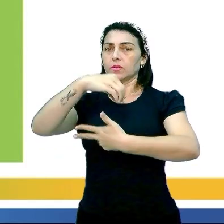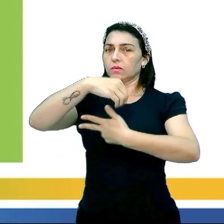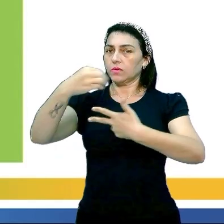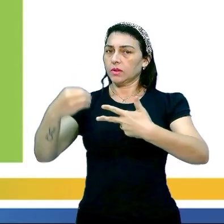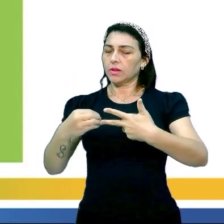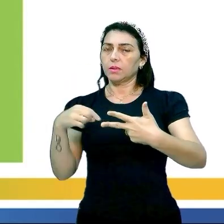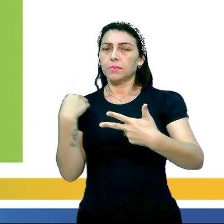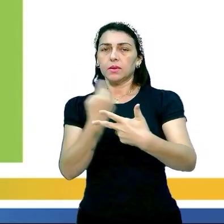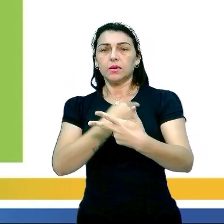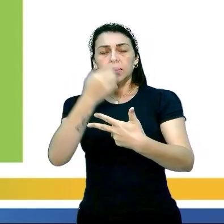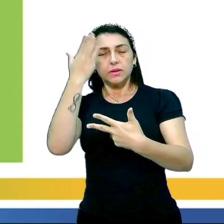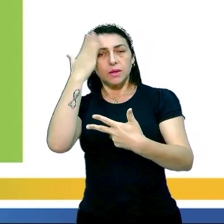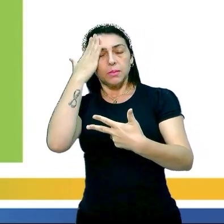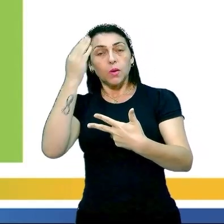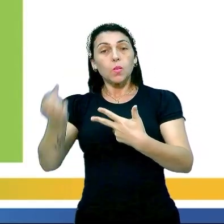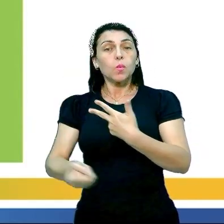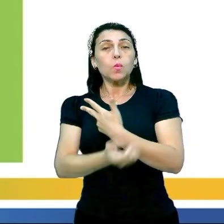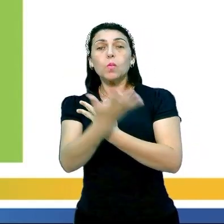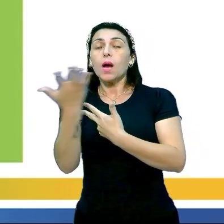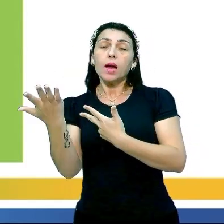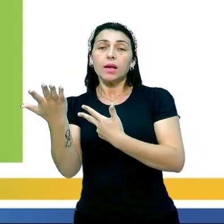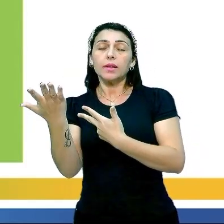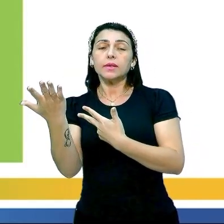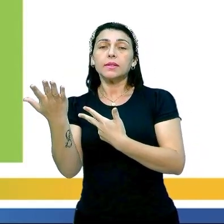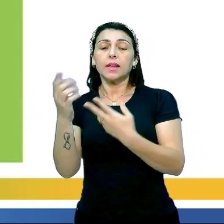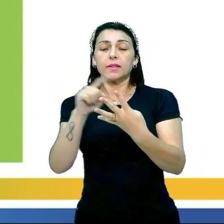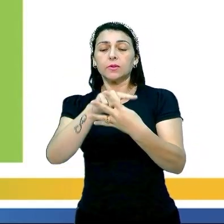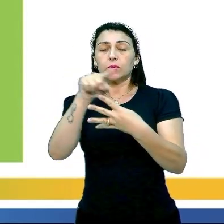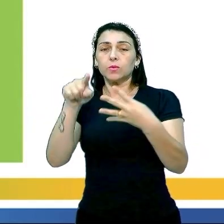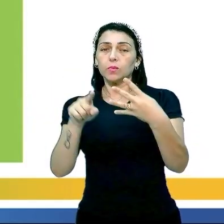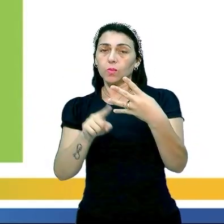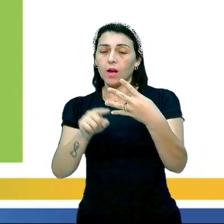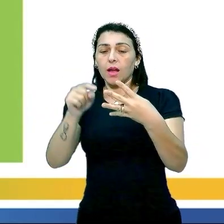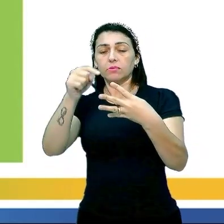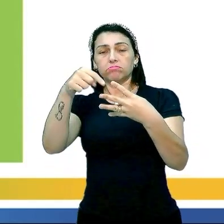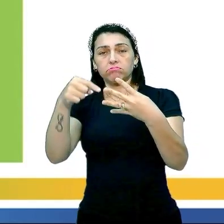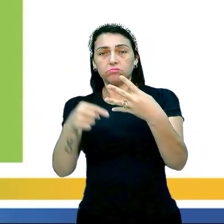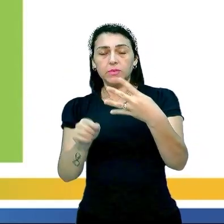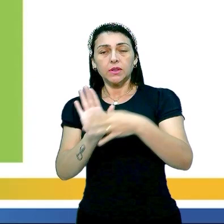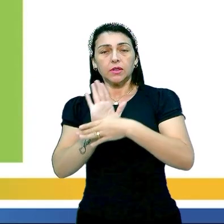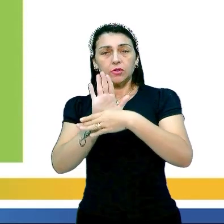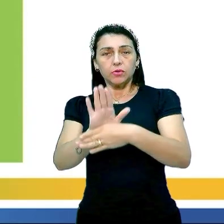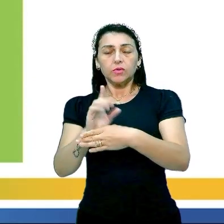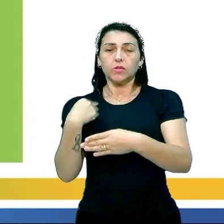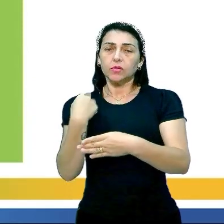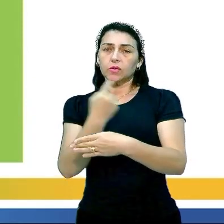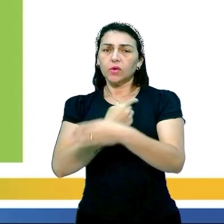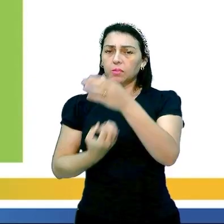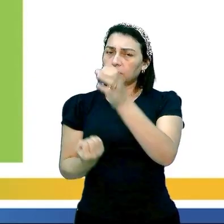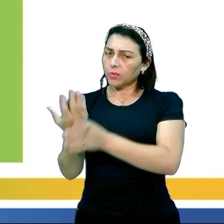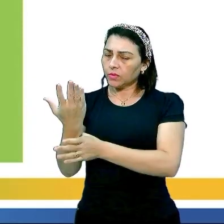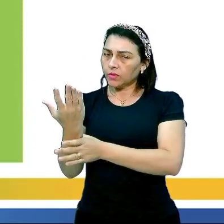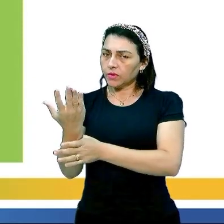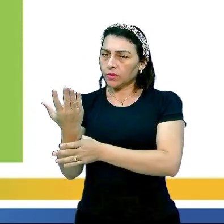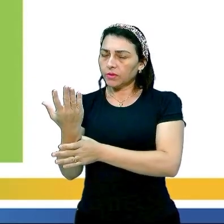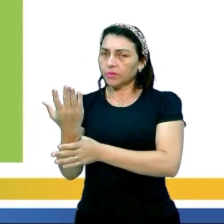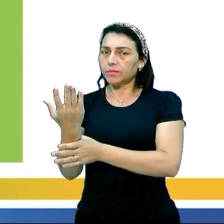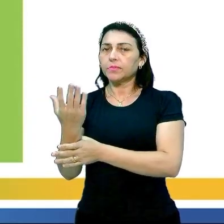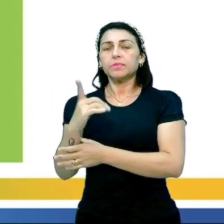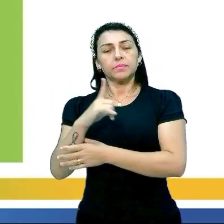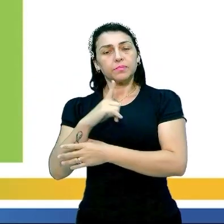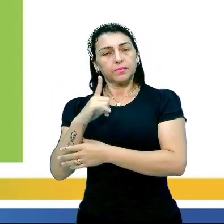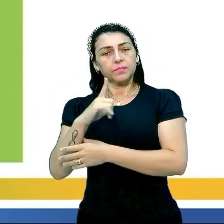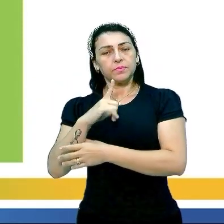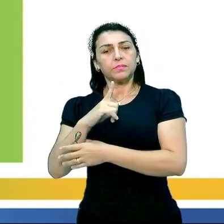para a gente saber quais são as 4 coisinhas que ajudam a gente a produzir. No caso aí,